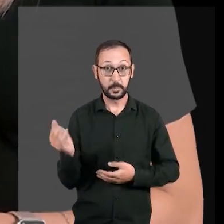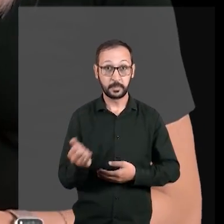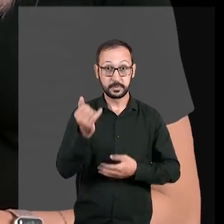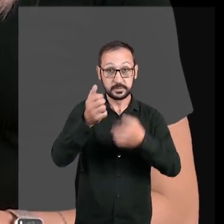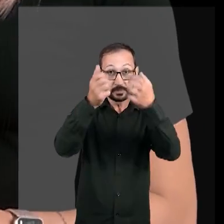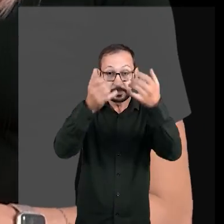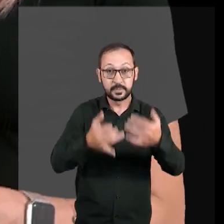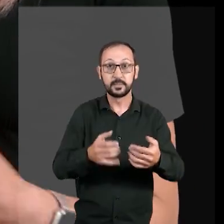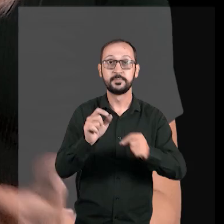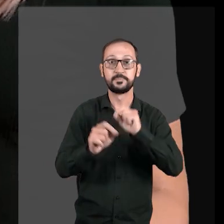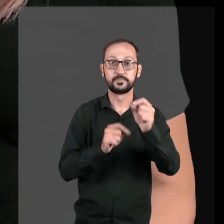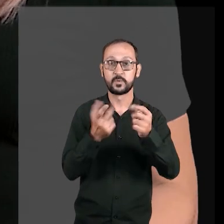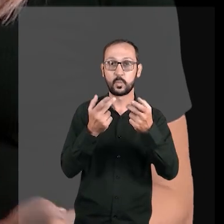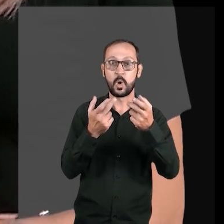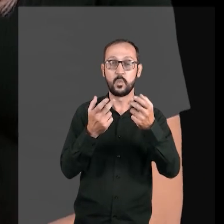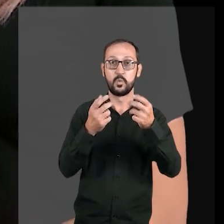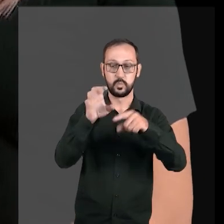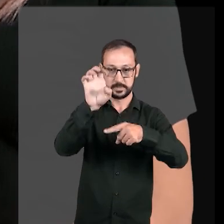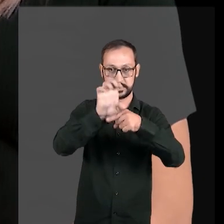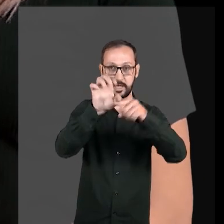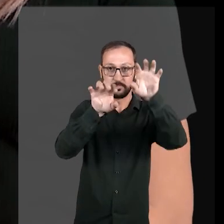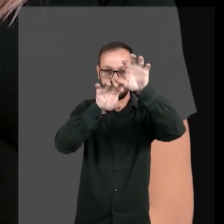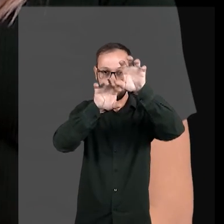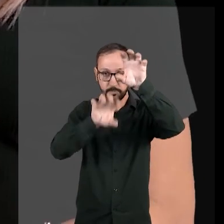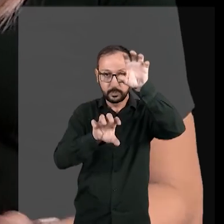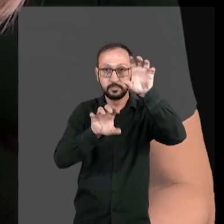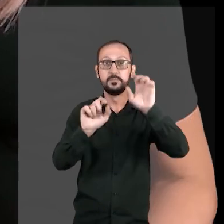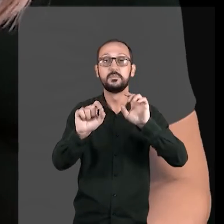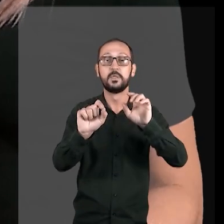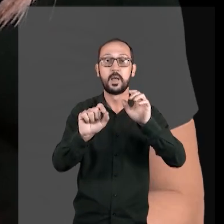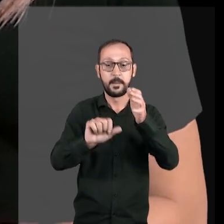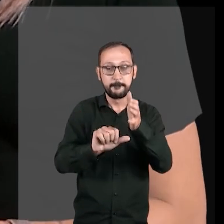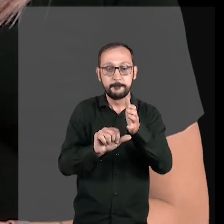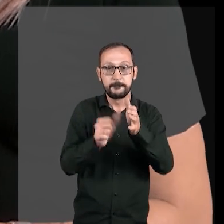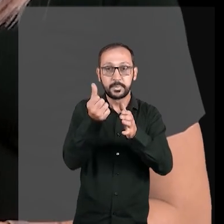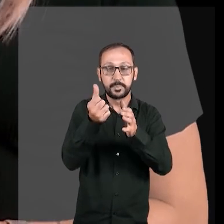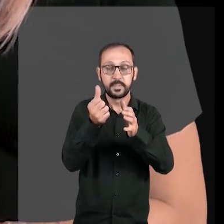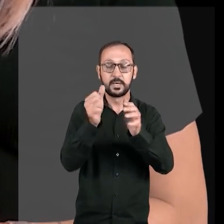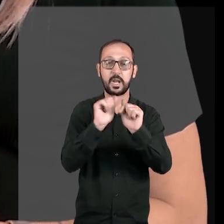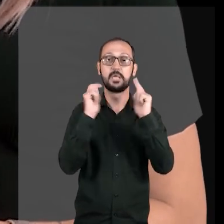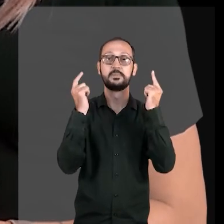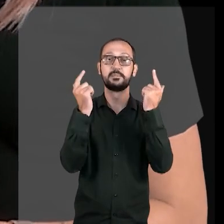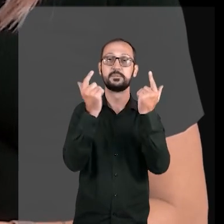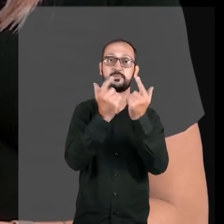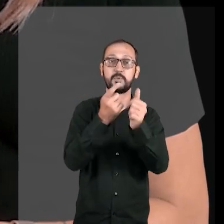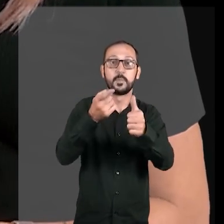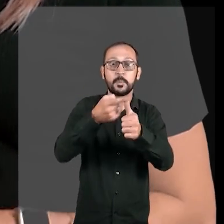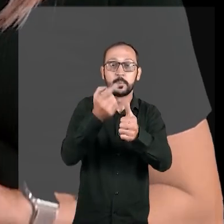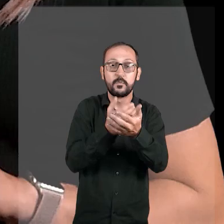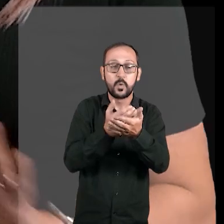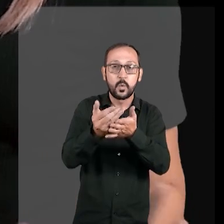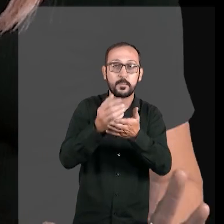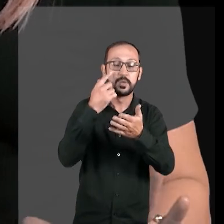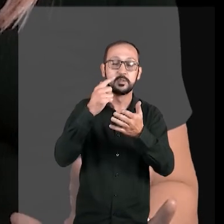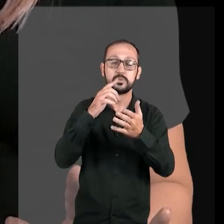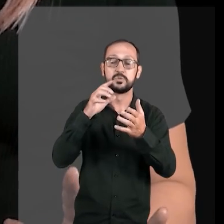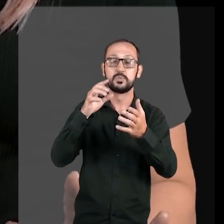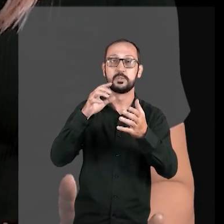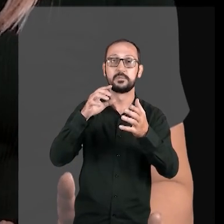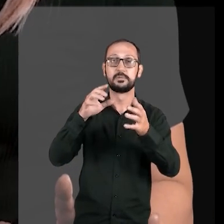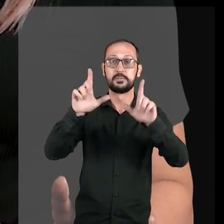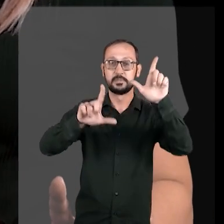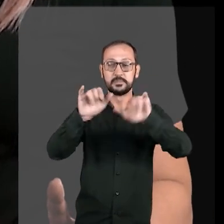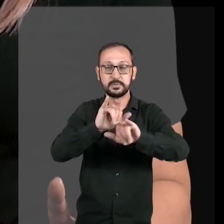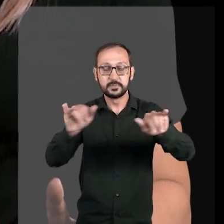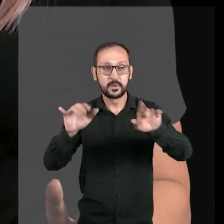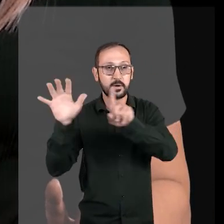Vale destacar que, assim como a divisão do Estado, a atuação da primeira Assembleia Legislativa foi o centro das